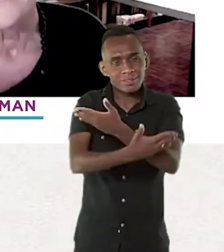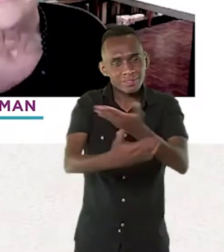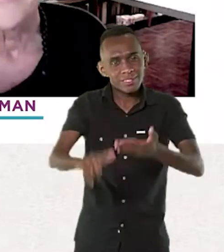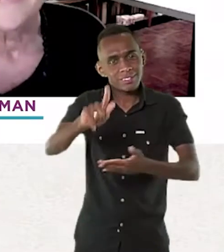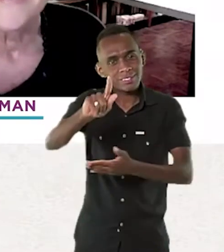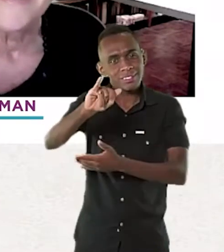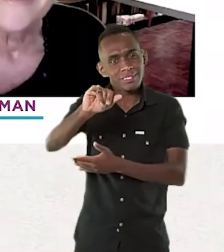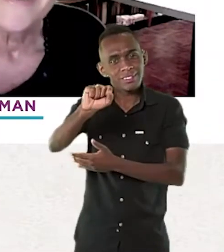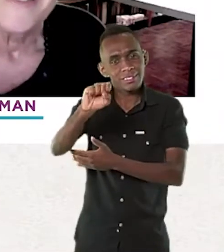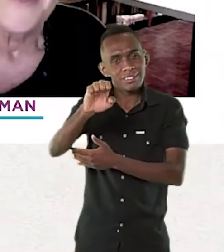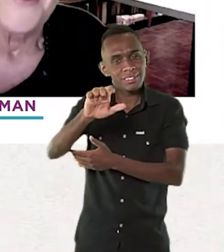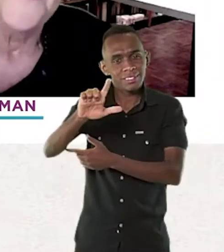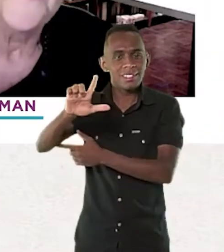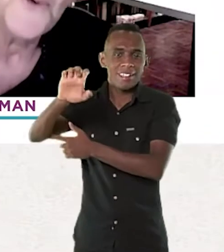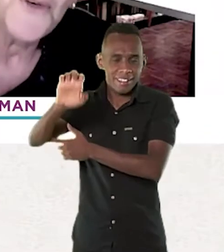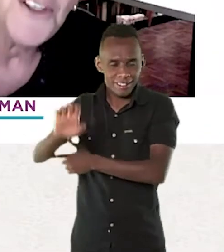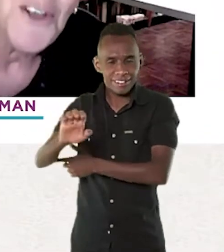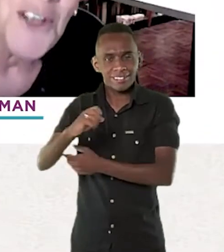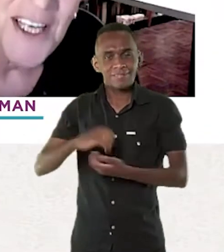Beigelman.